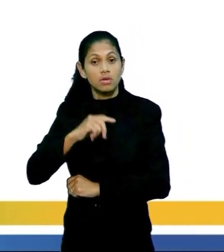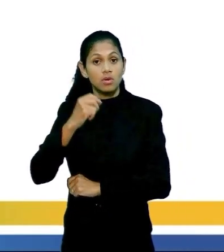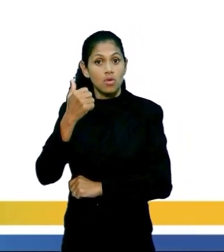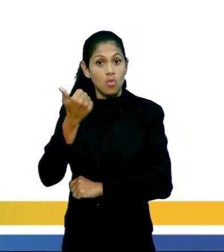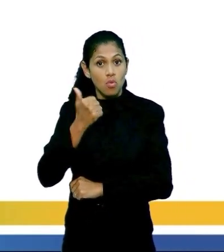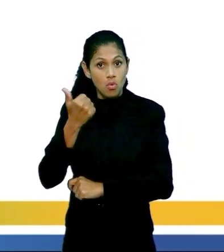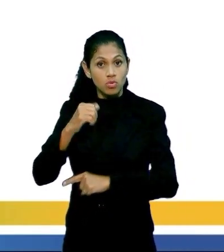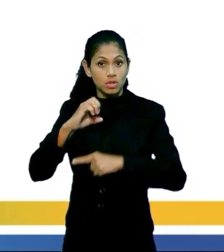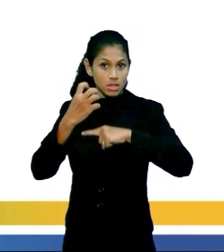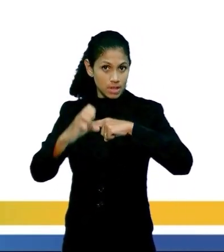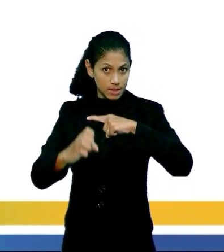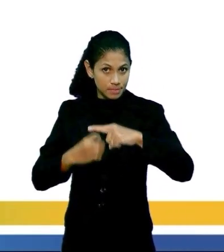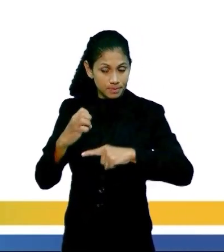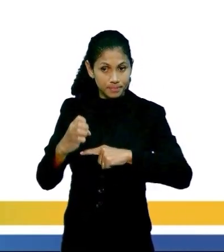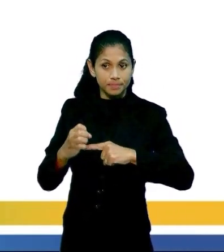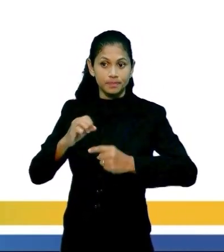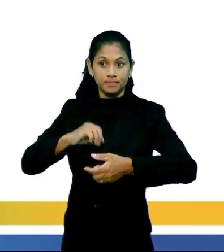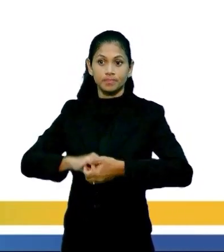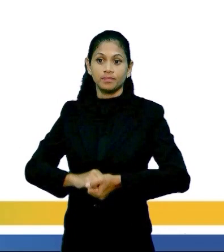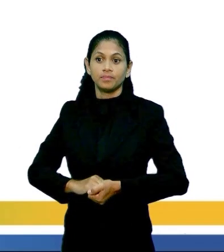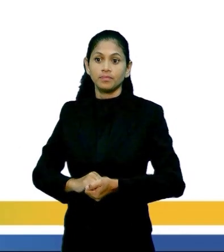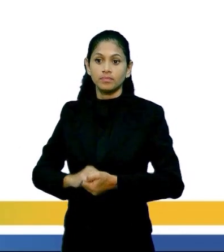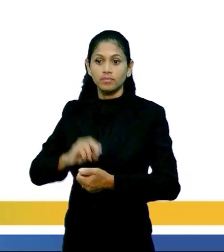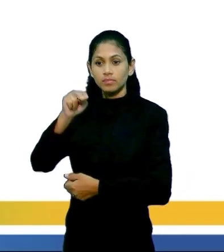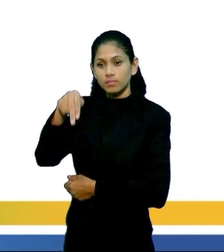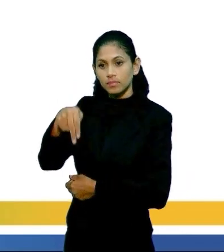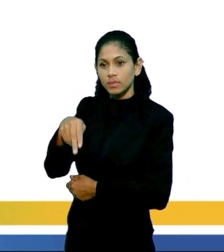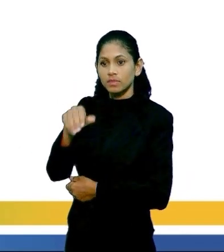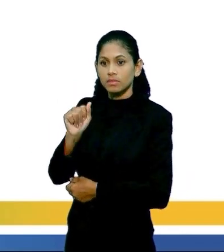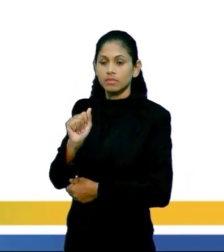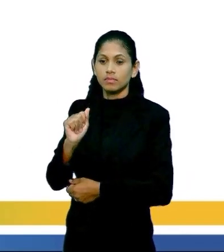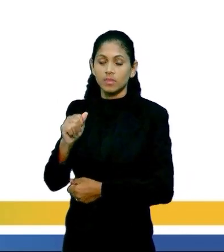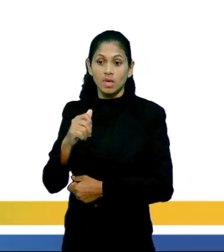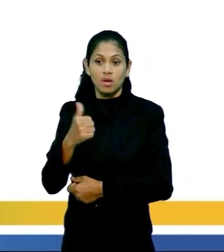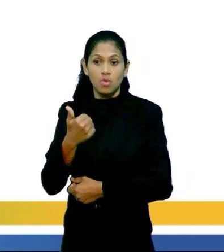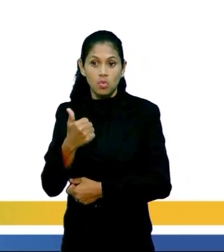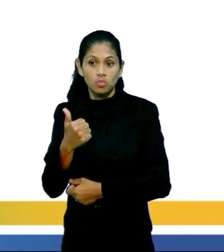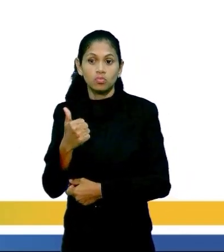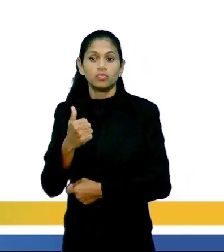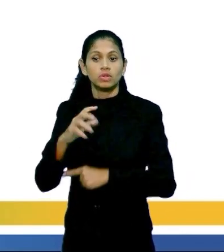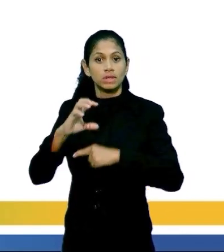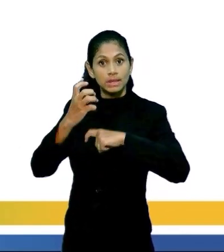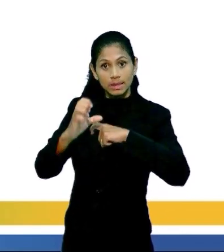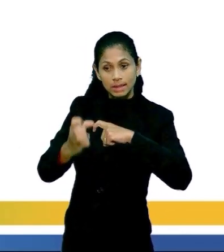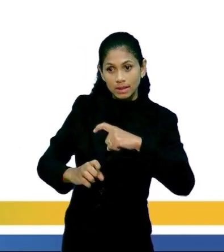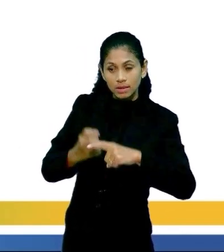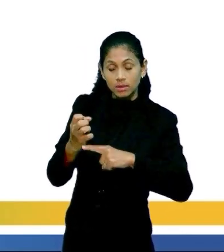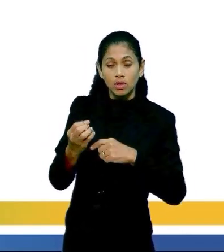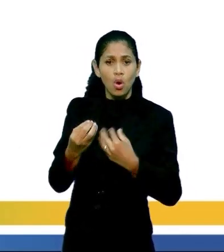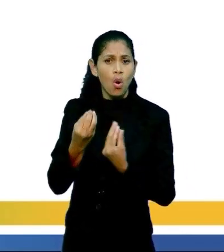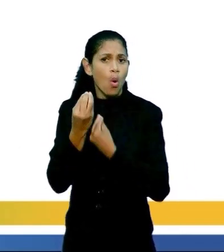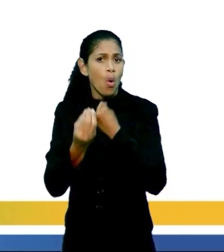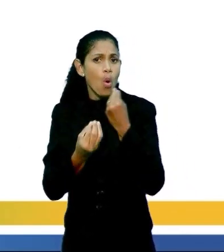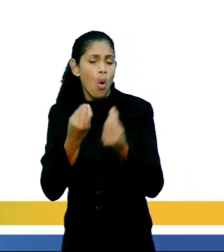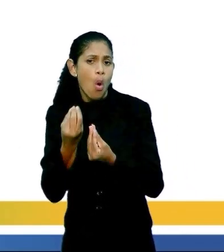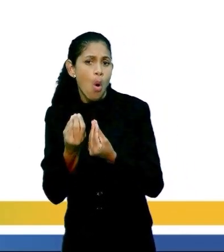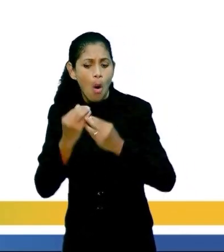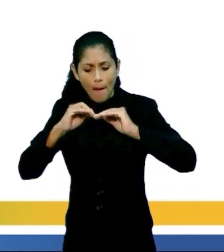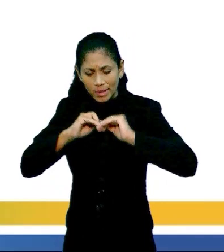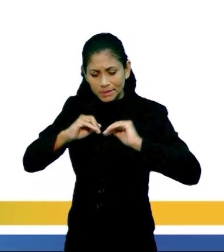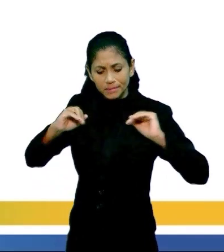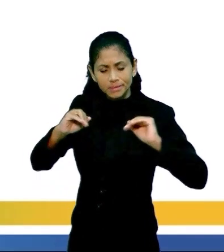Então, o sódio ele tem 11 prótons, como ele está neutro, então tem 11 elétrons. Como é que eu faço essa distribuição? Aí você vai ter que